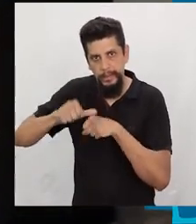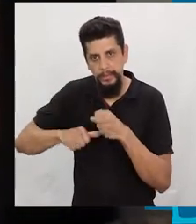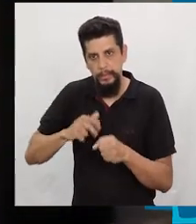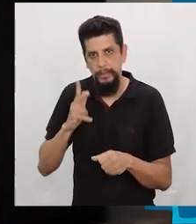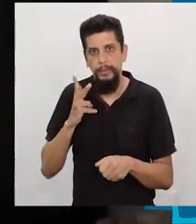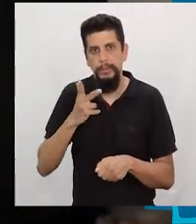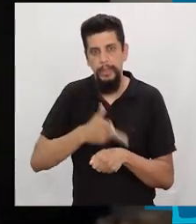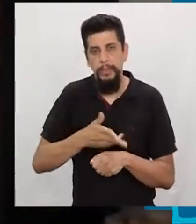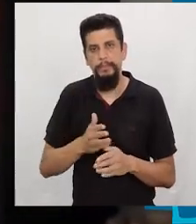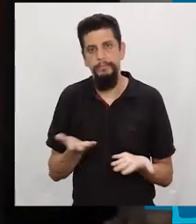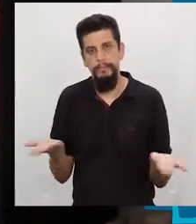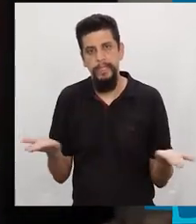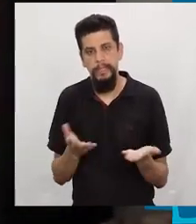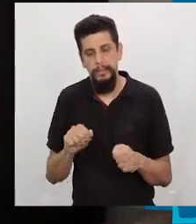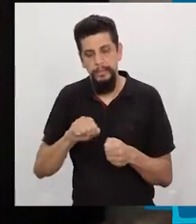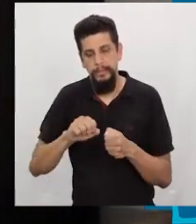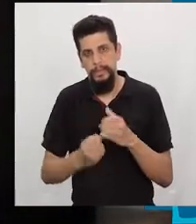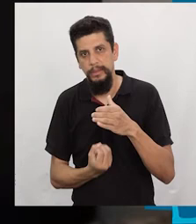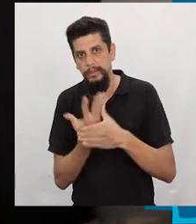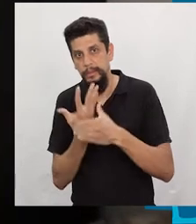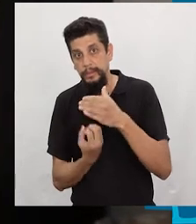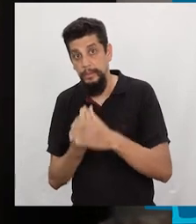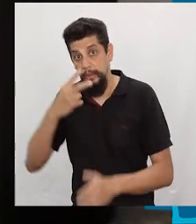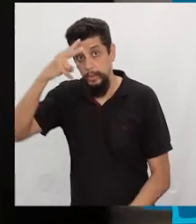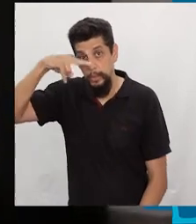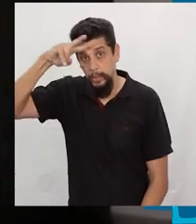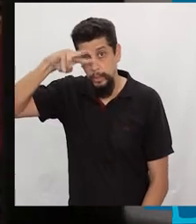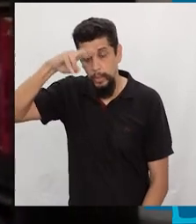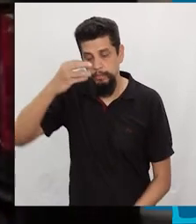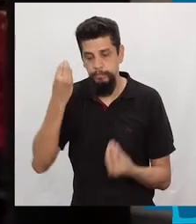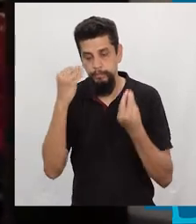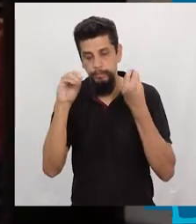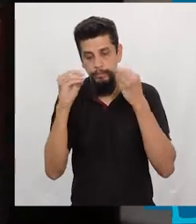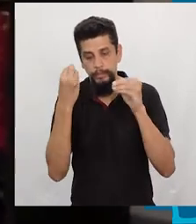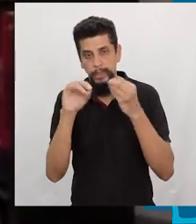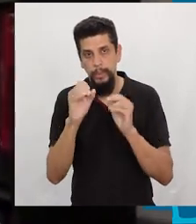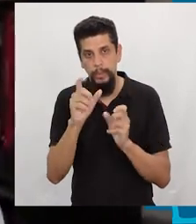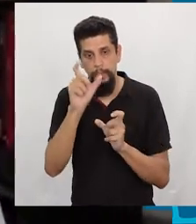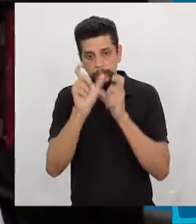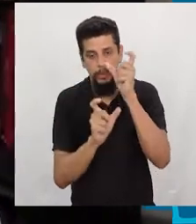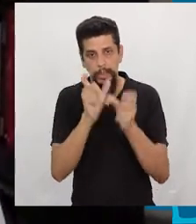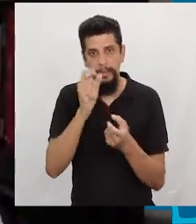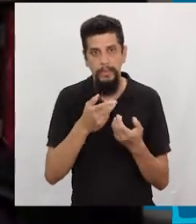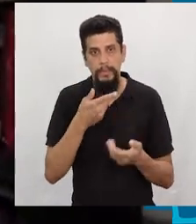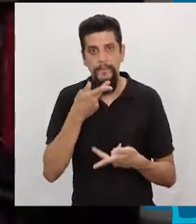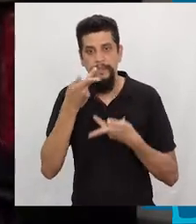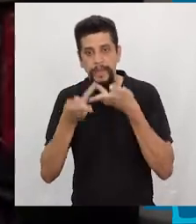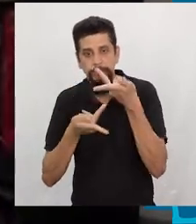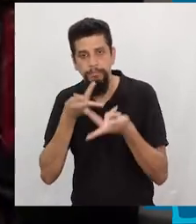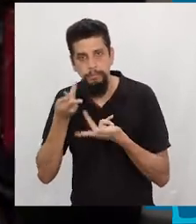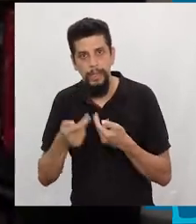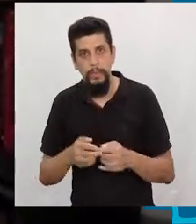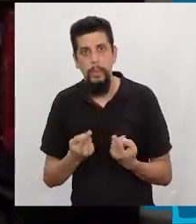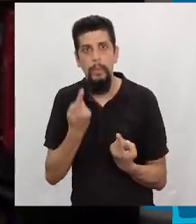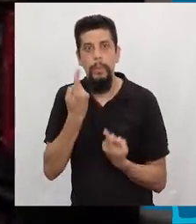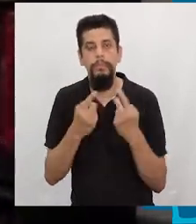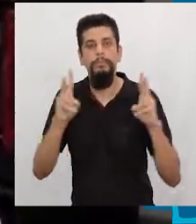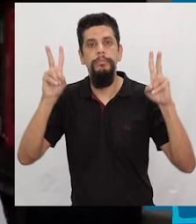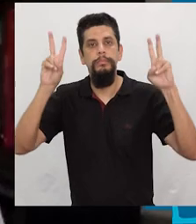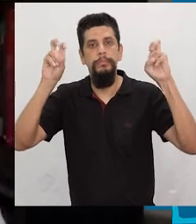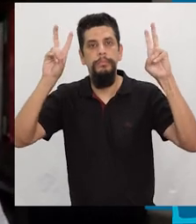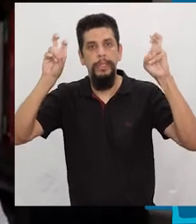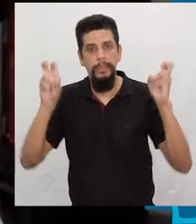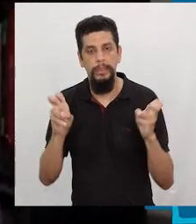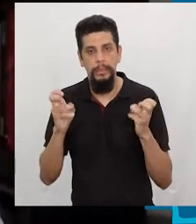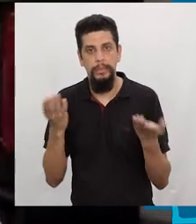vê. Então, basicamente, a gente cria as histórias, coloca o que, que os personagens vão falar e qual é o tema, qual que